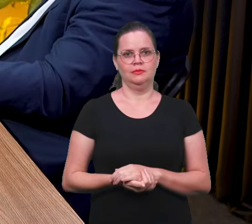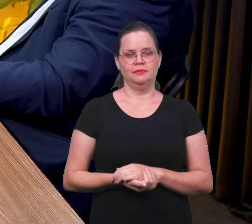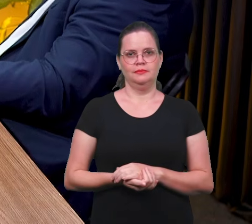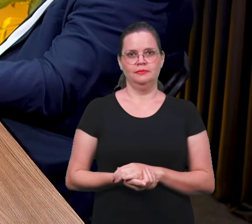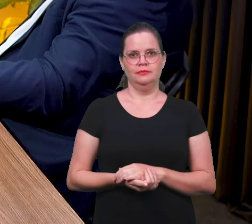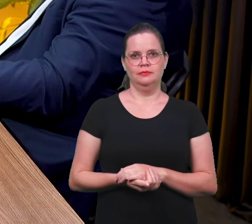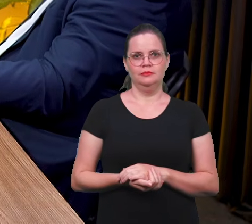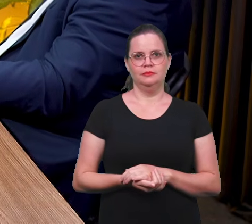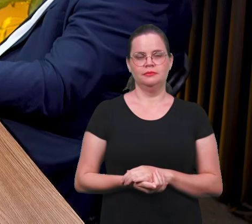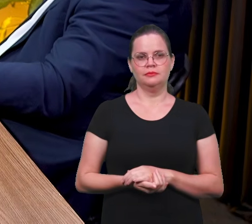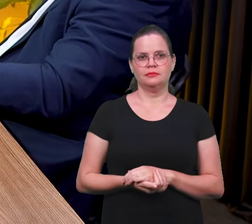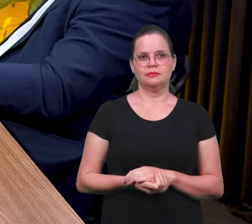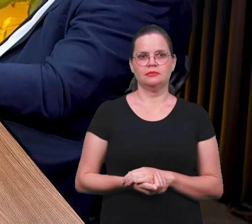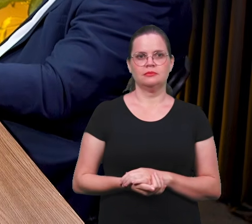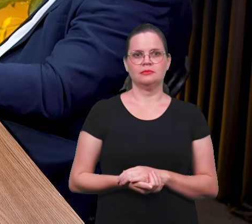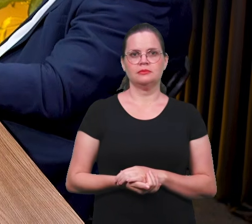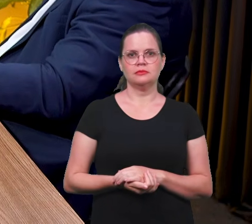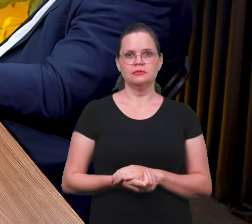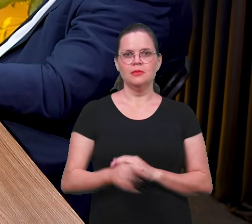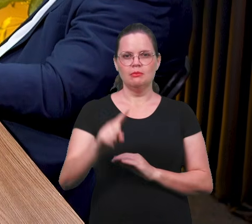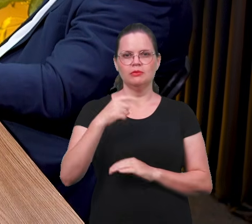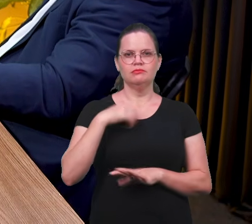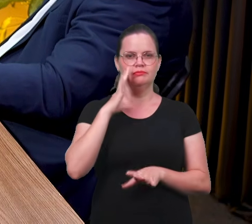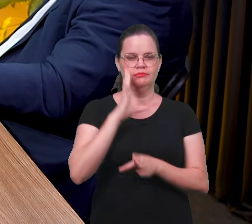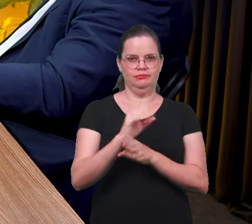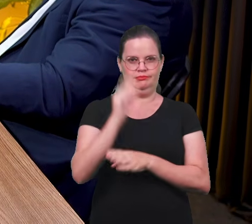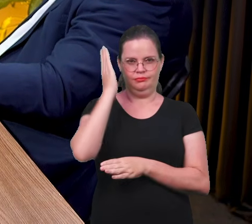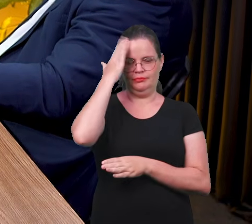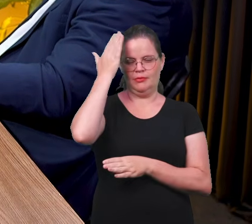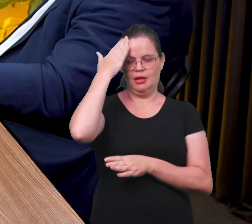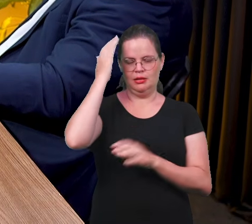o pastor ter ideia assim, de quanto